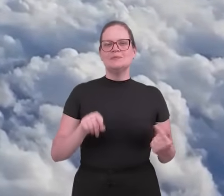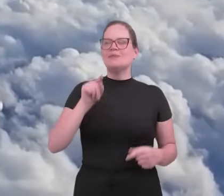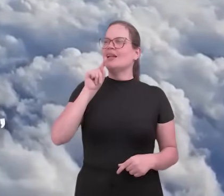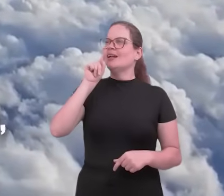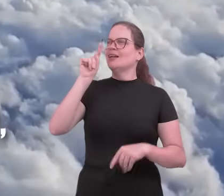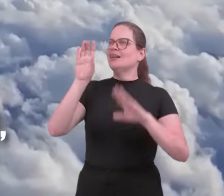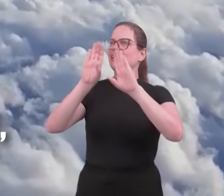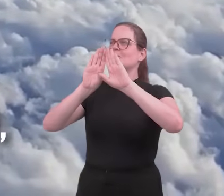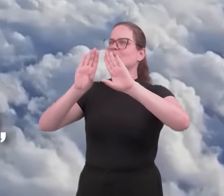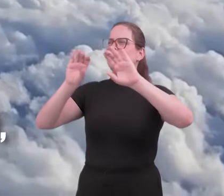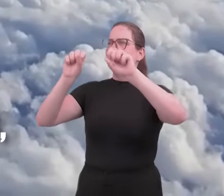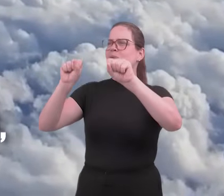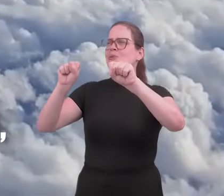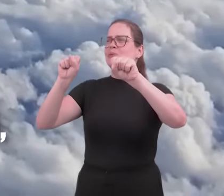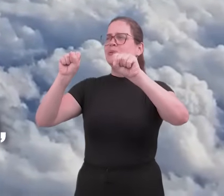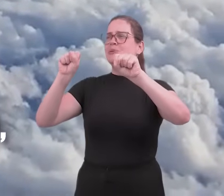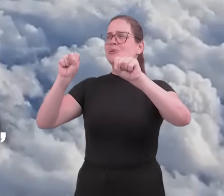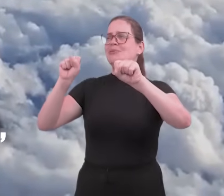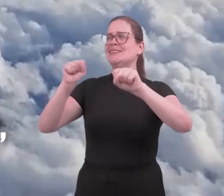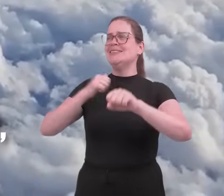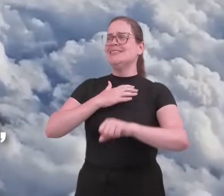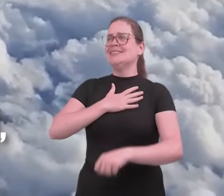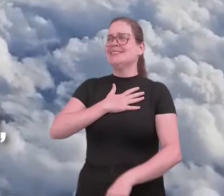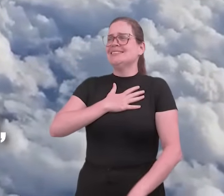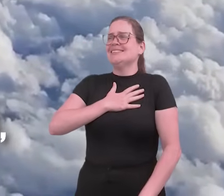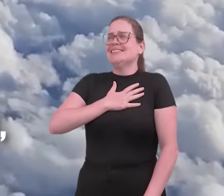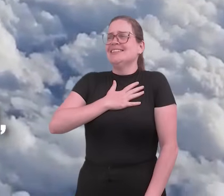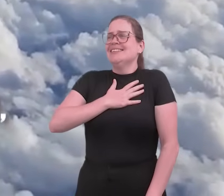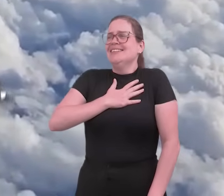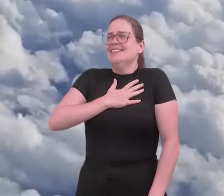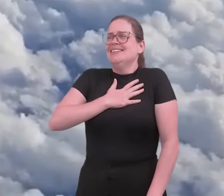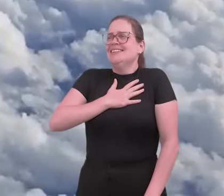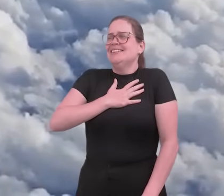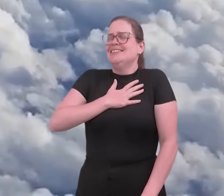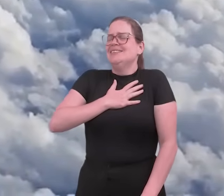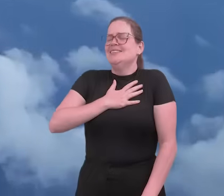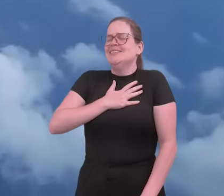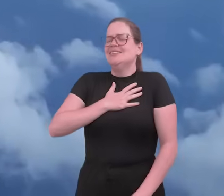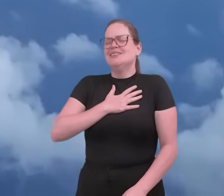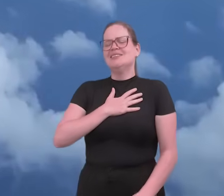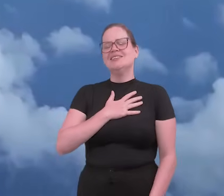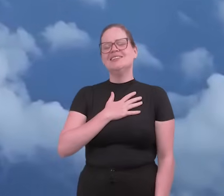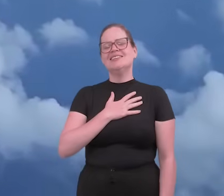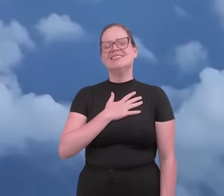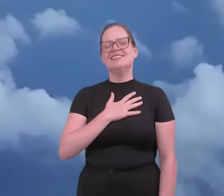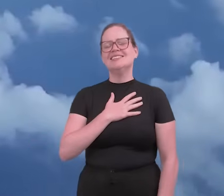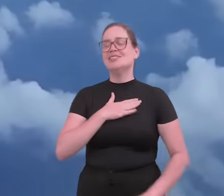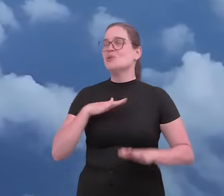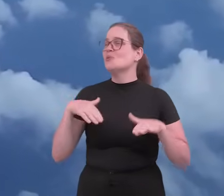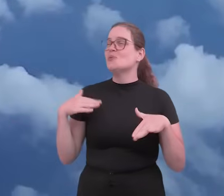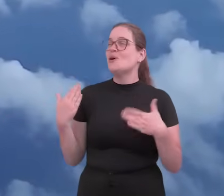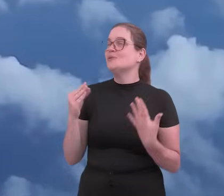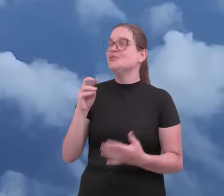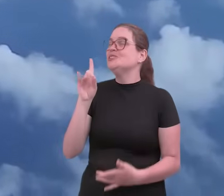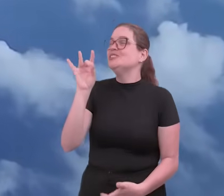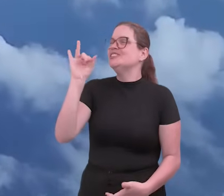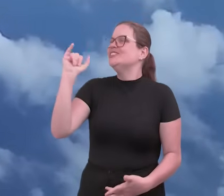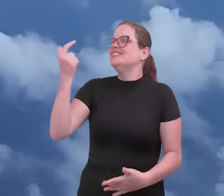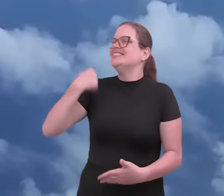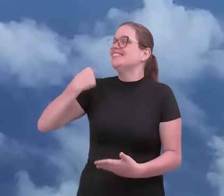Pátria minha, por ti suspiro, quando no teu